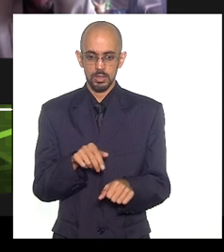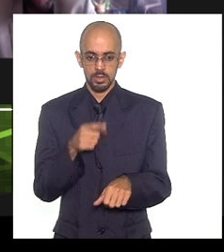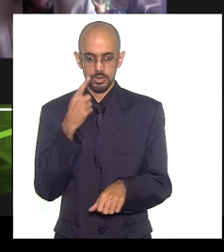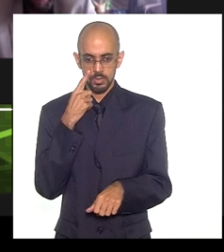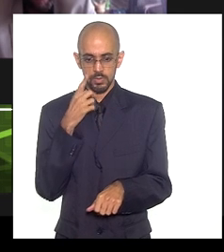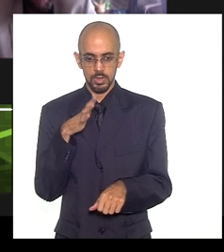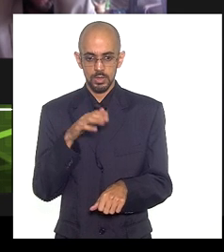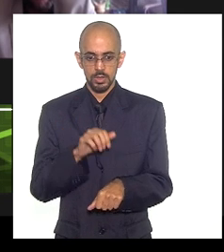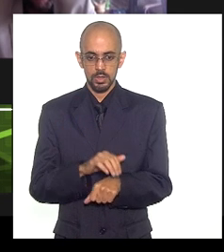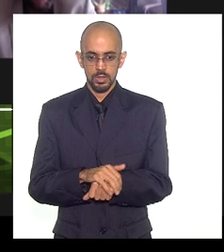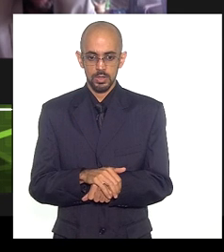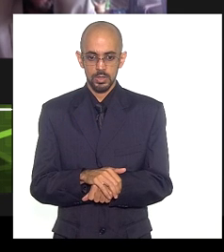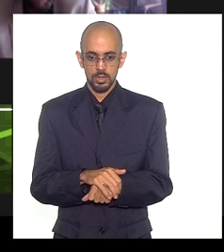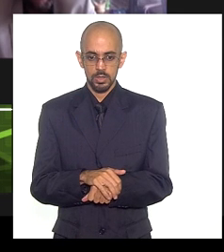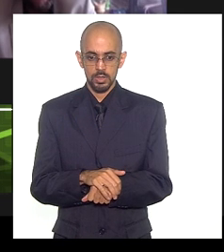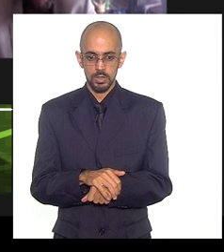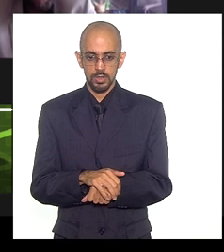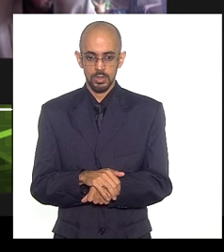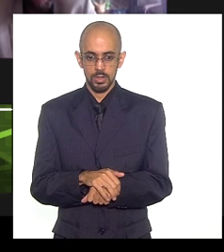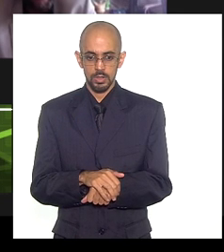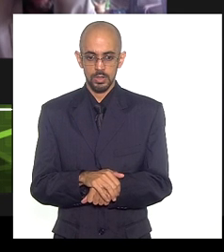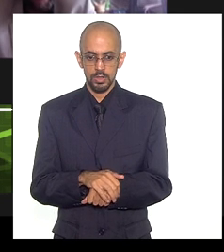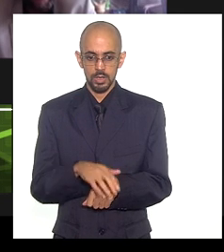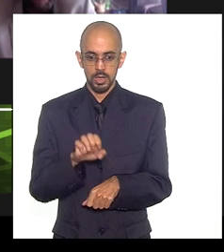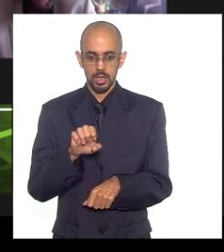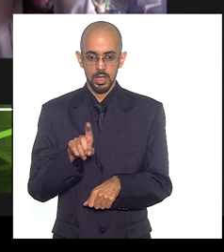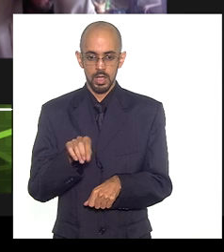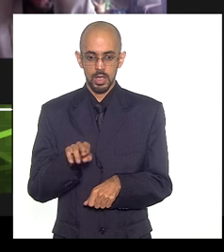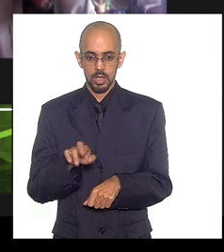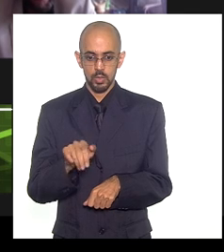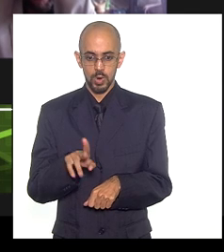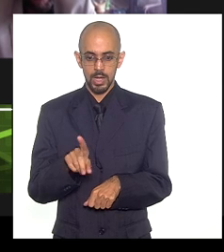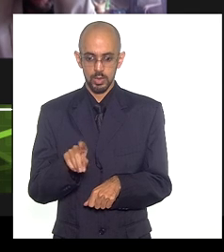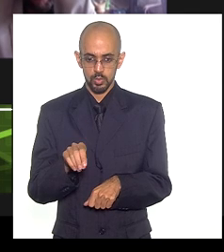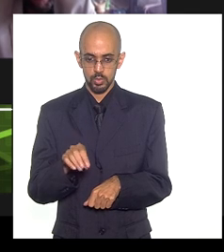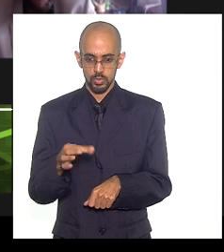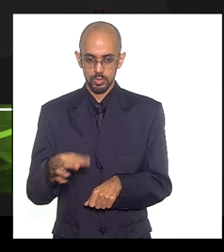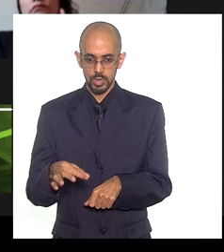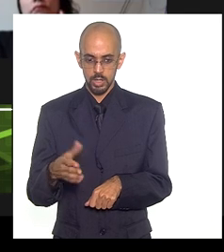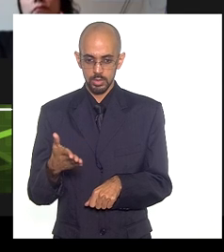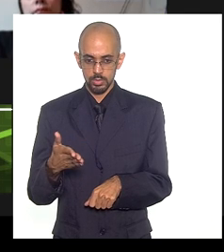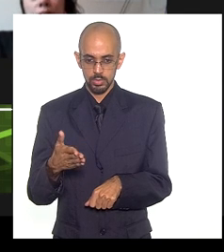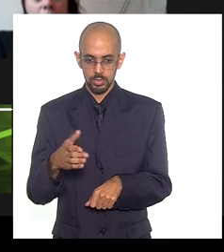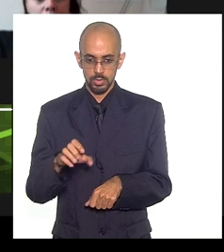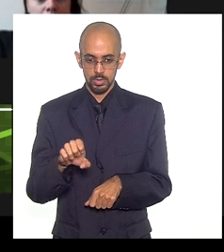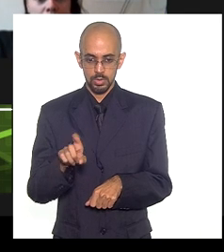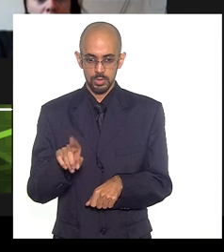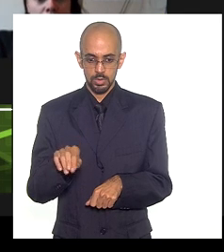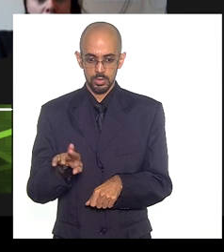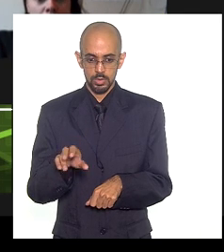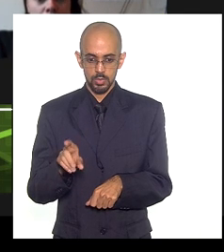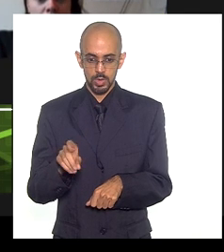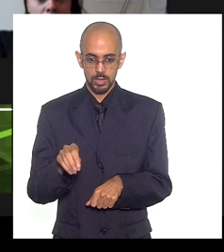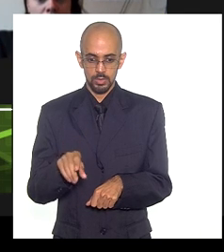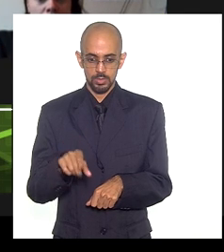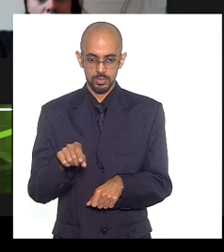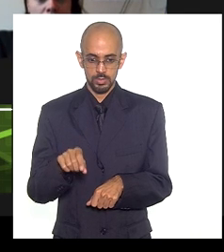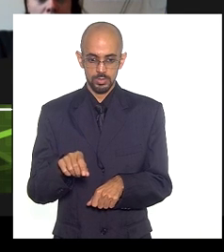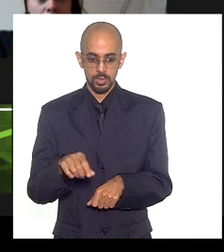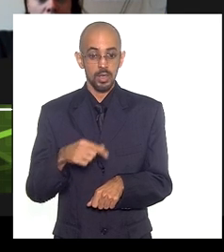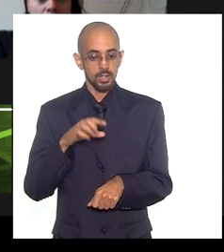é bom é o Eduardo Eduardo Campos eu acho que